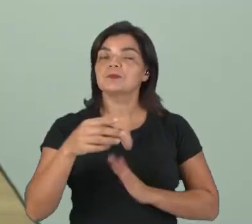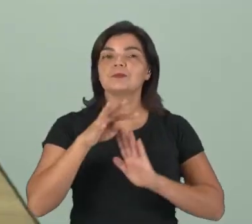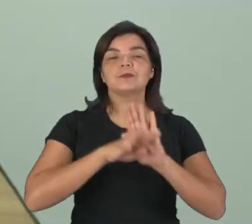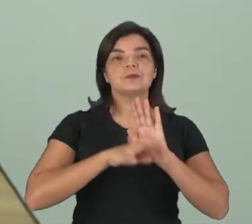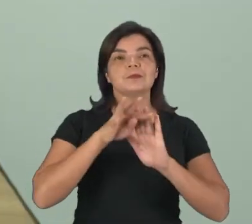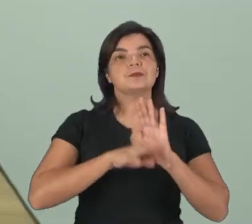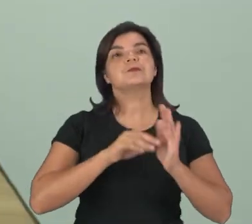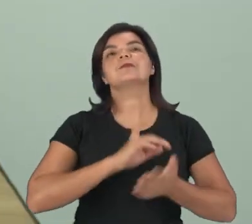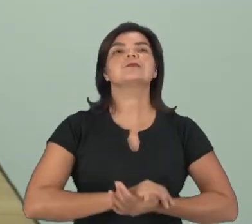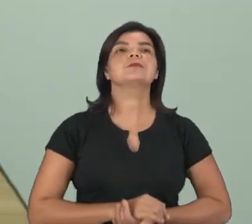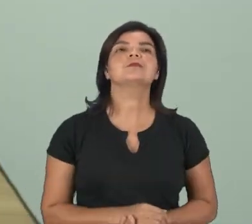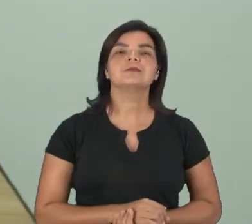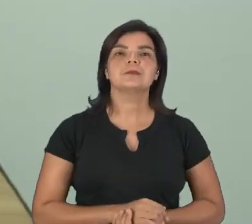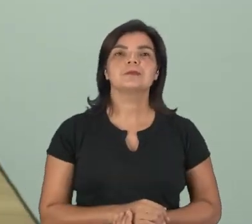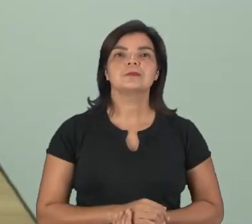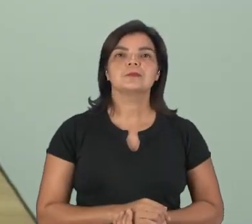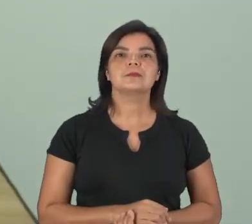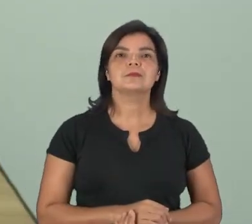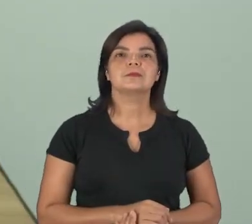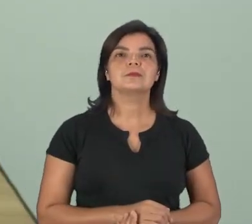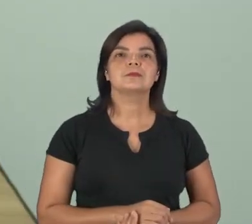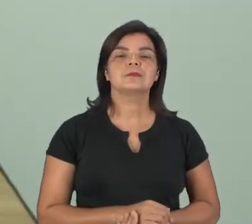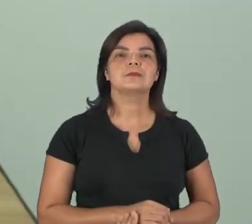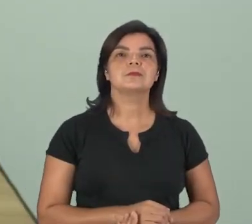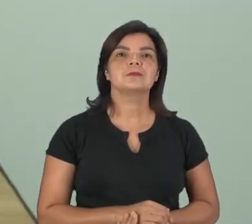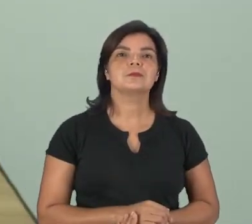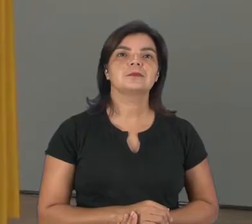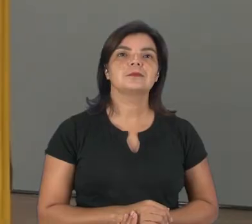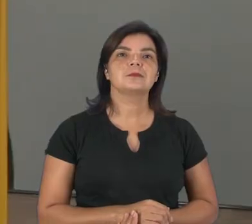mais outros textos.